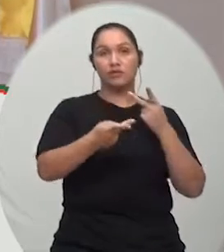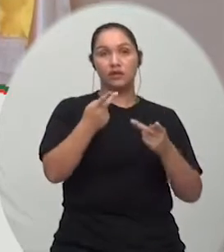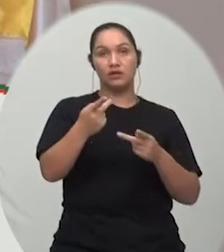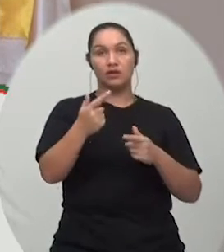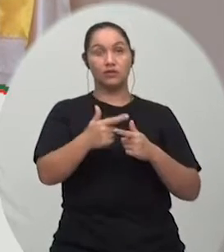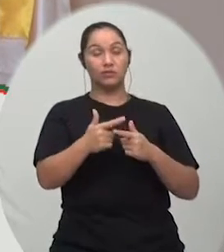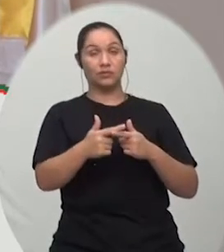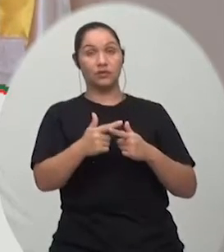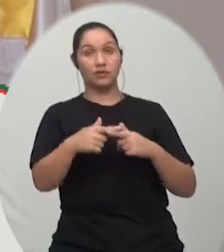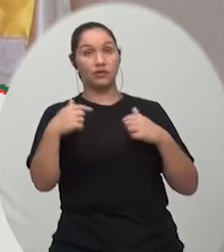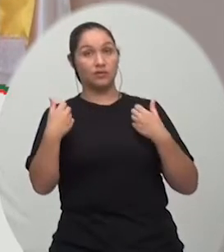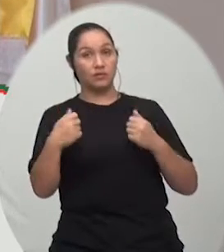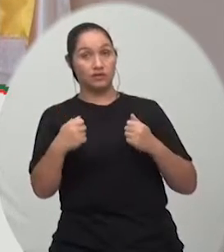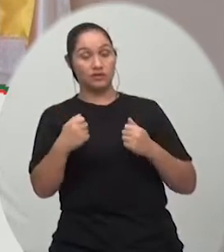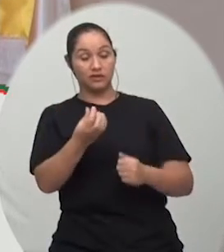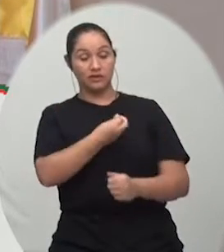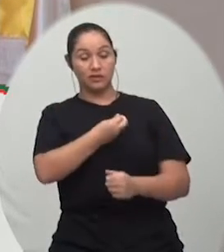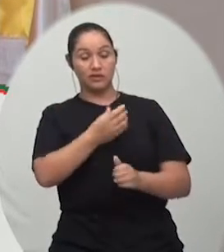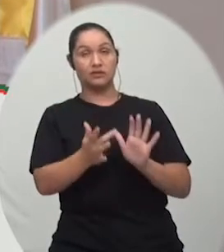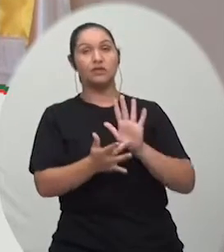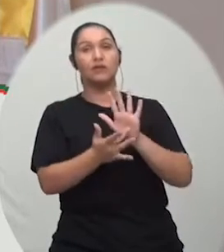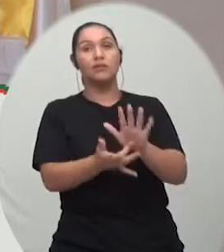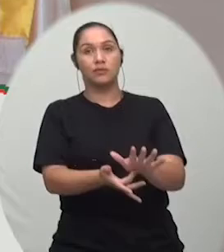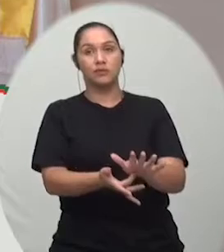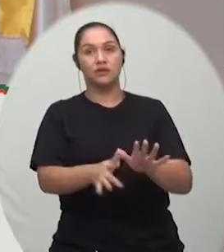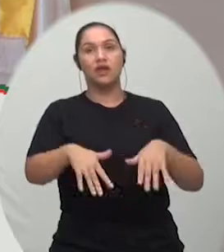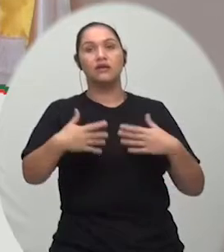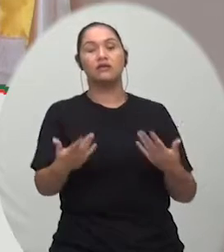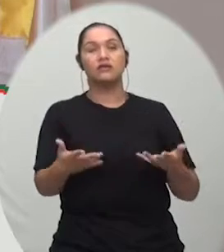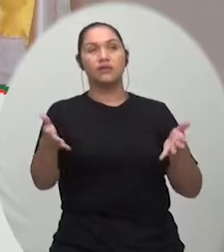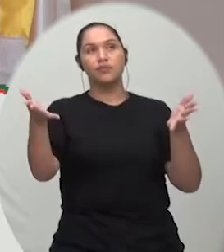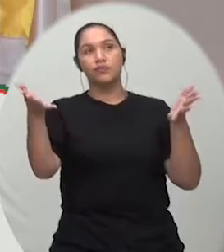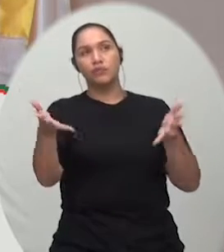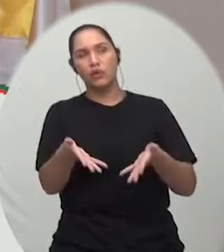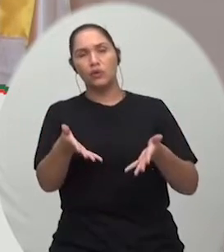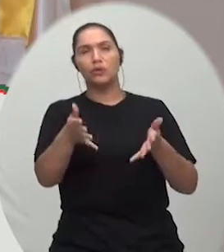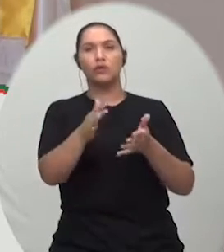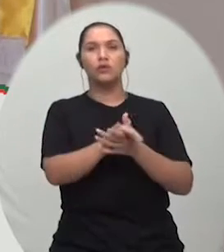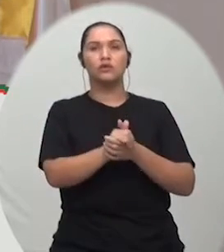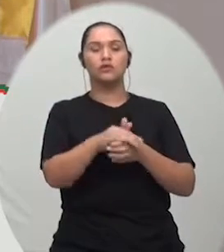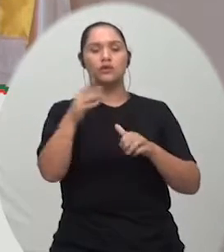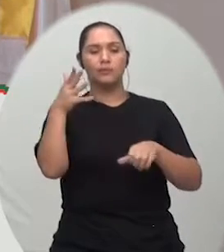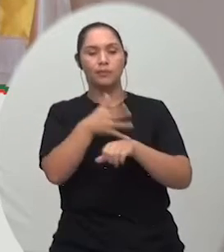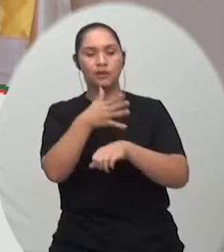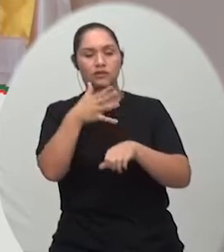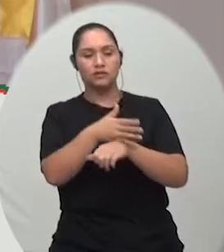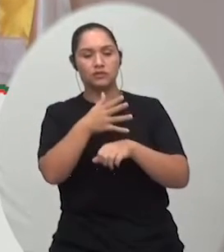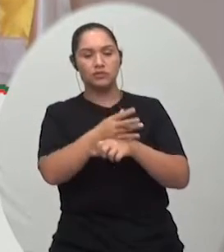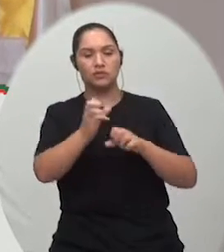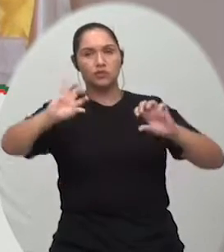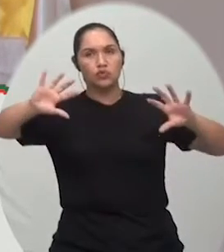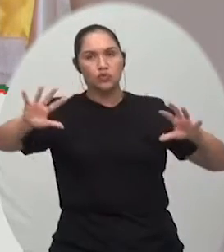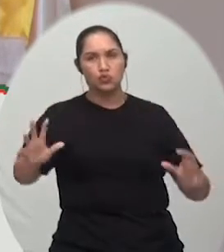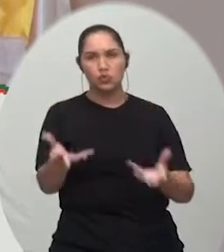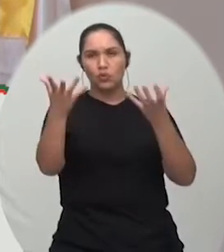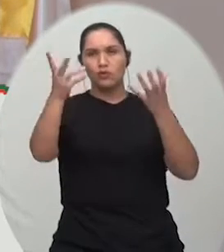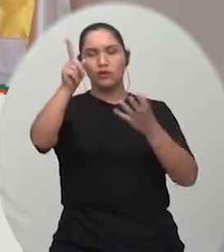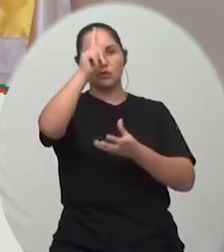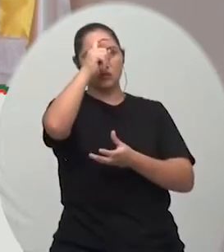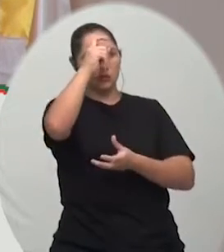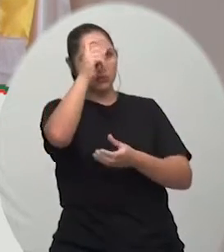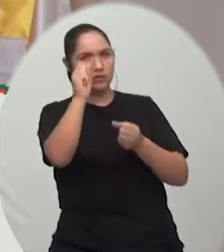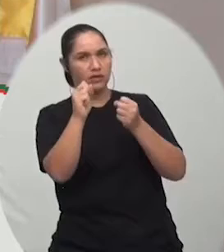em aberto ainda. Senhor presidente, hoje participamos daquele evento promovido pelo hospital, né, onde todos os vereadores tiveram a oportunidade de